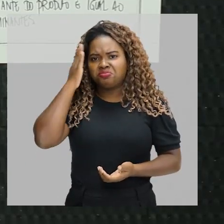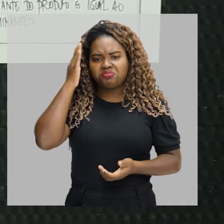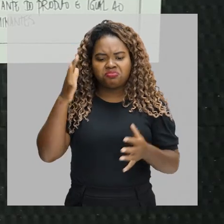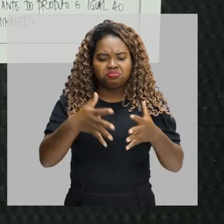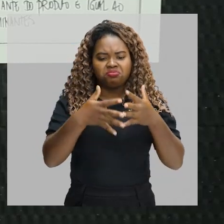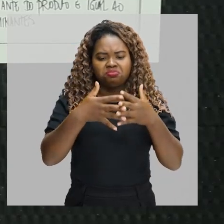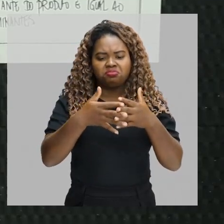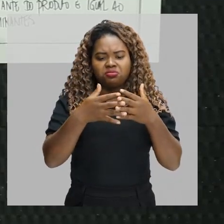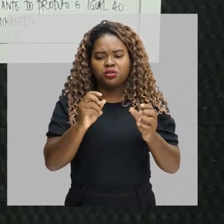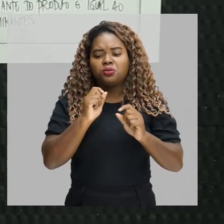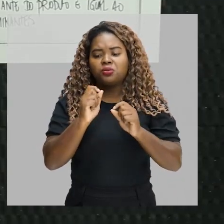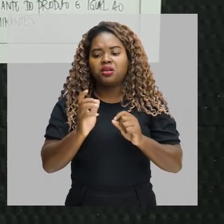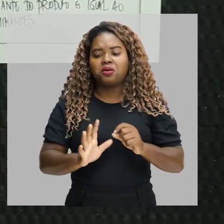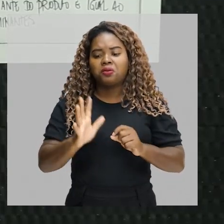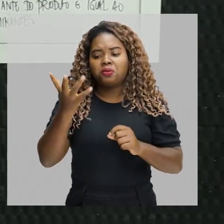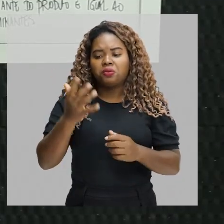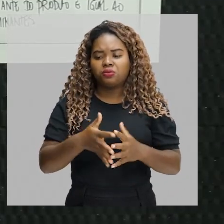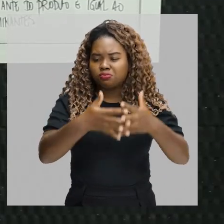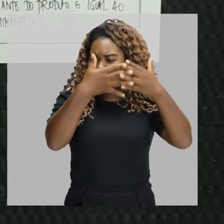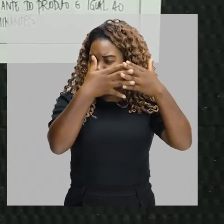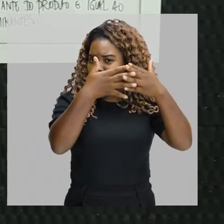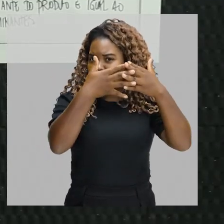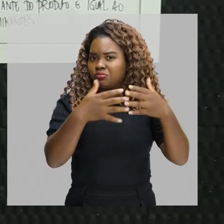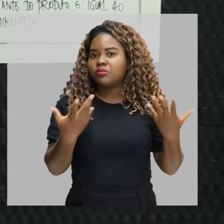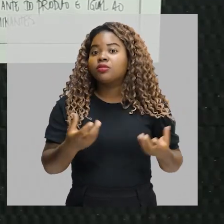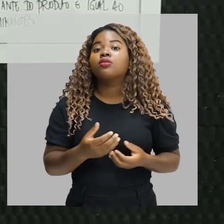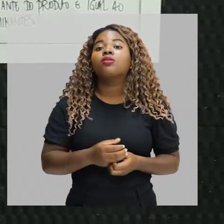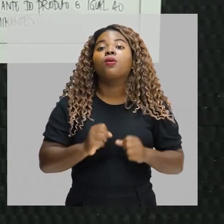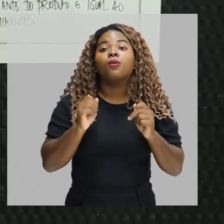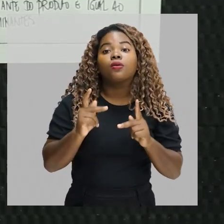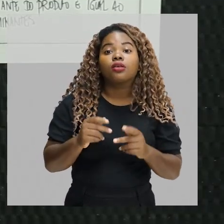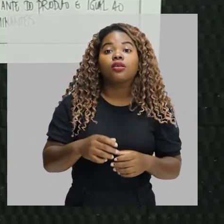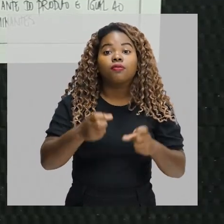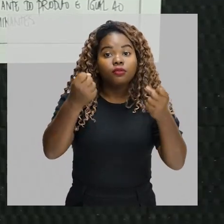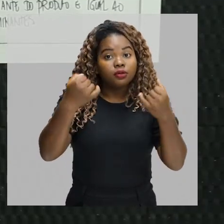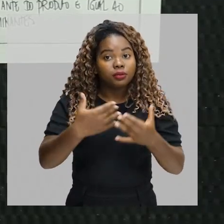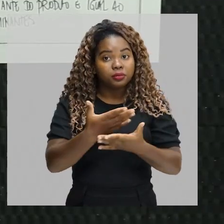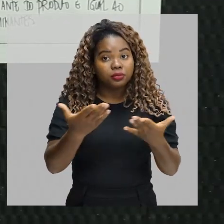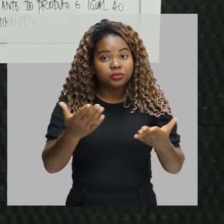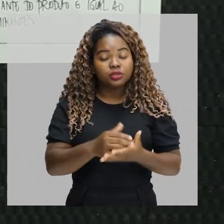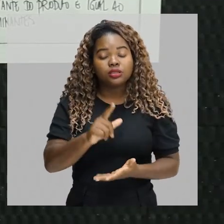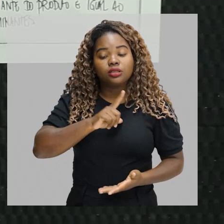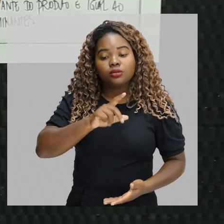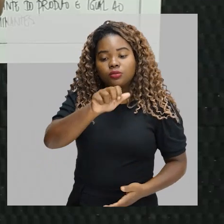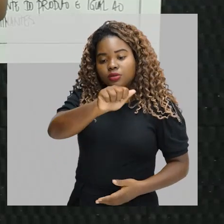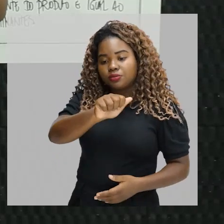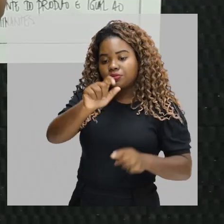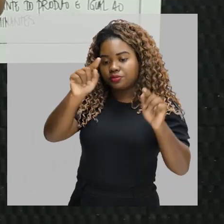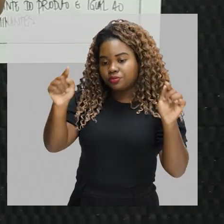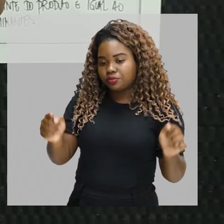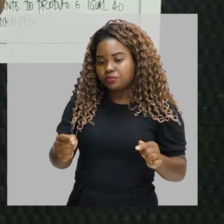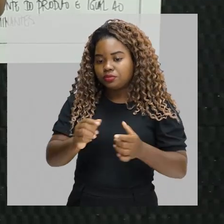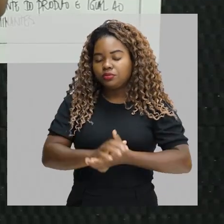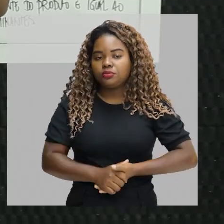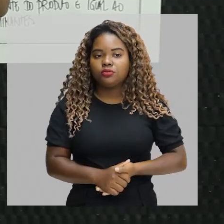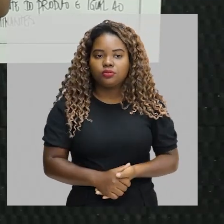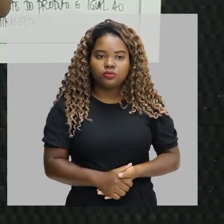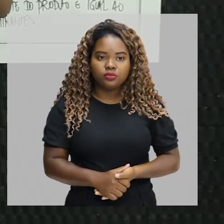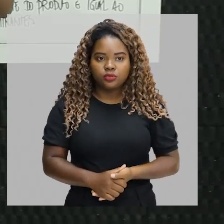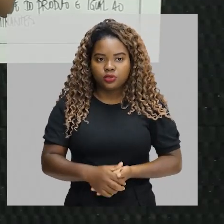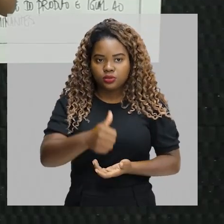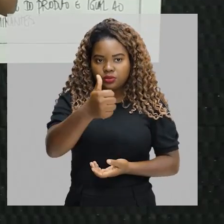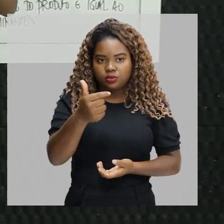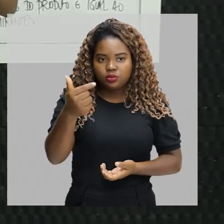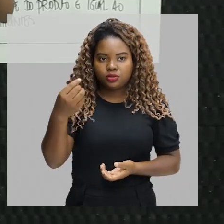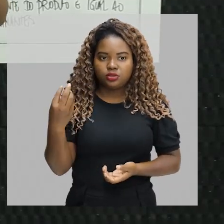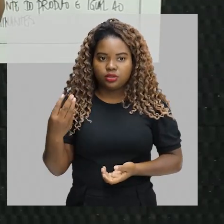O que o senhor quer dizer com isso? Vamos lá. Eu tenho uma matriz A. é formada por 1,